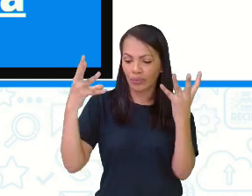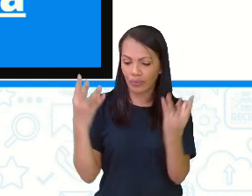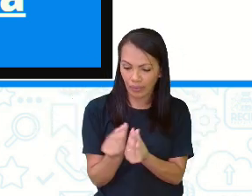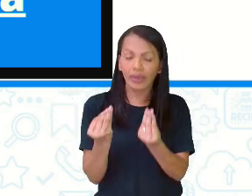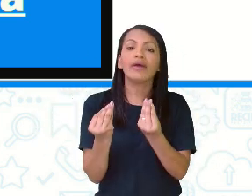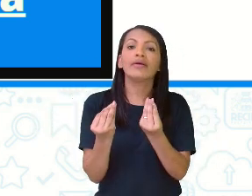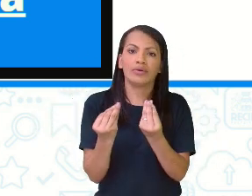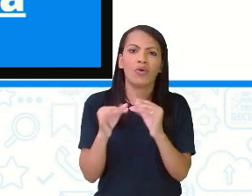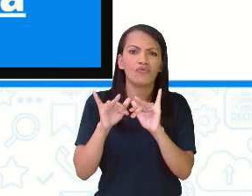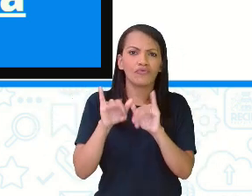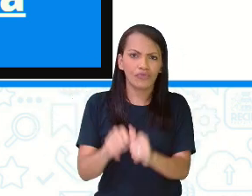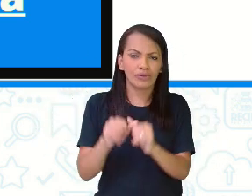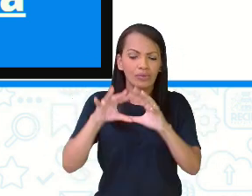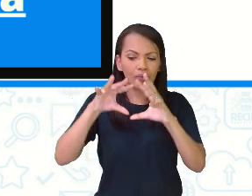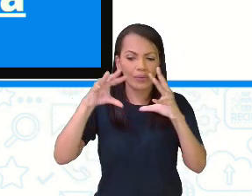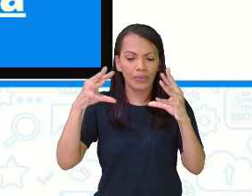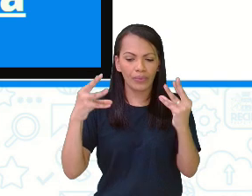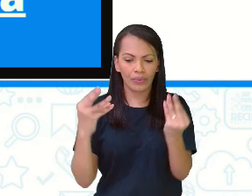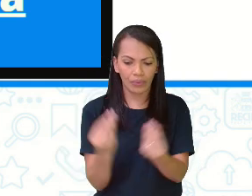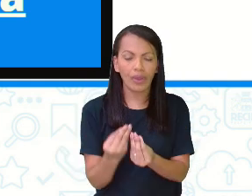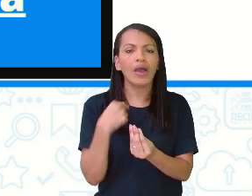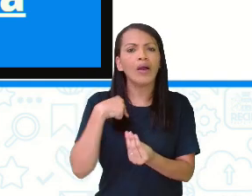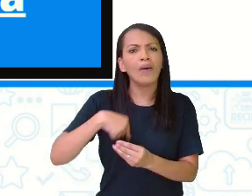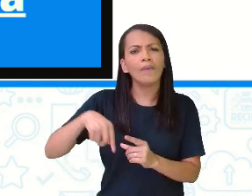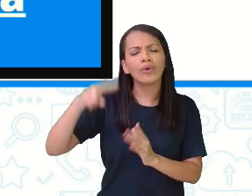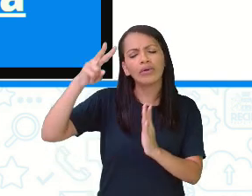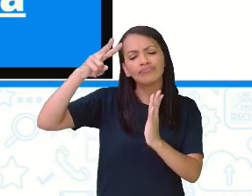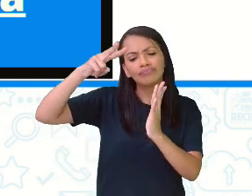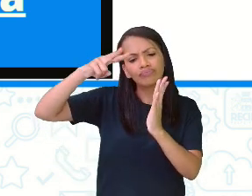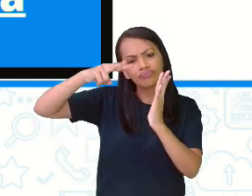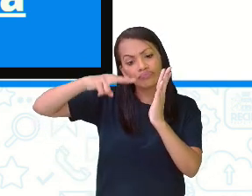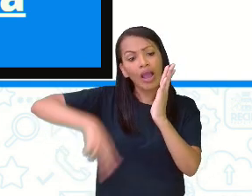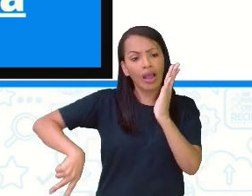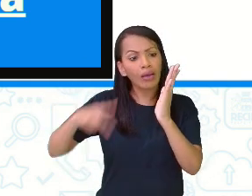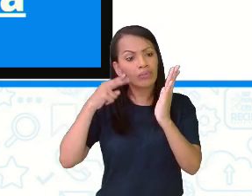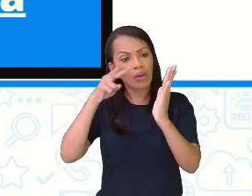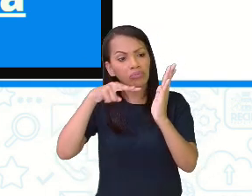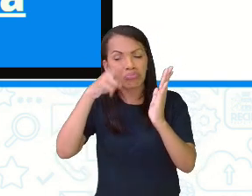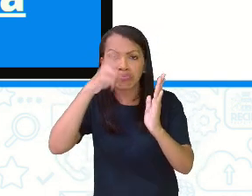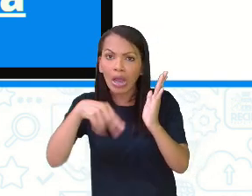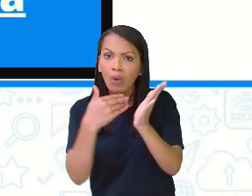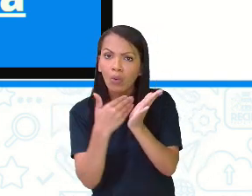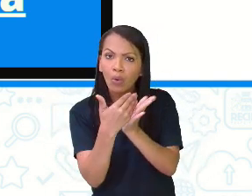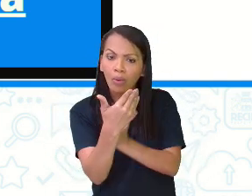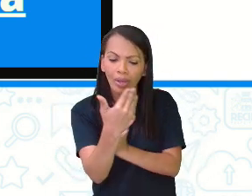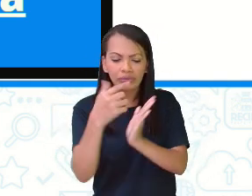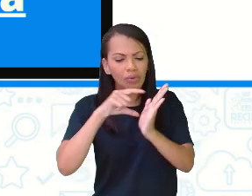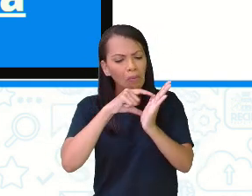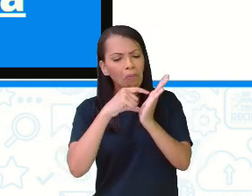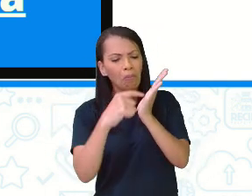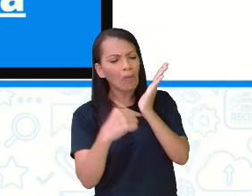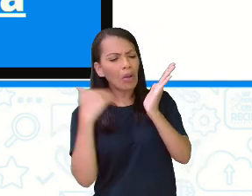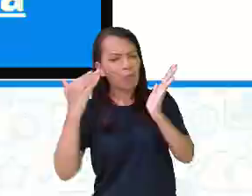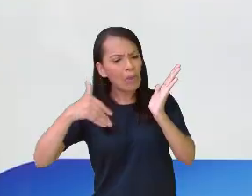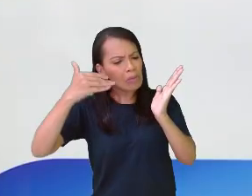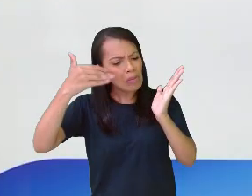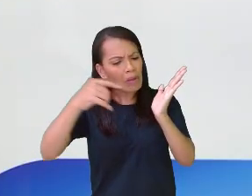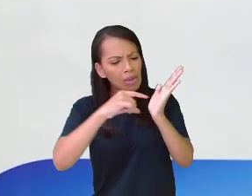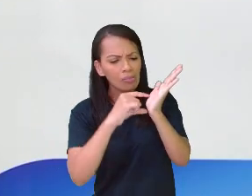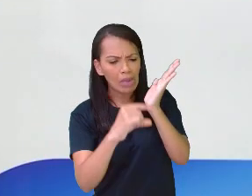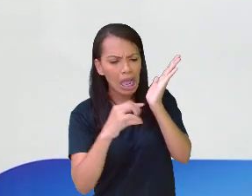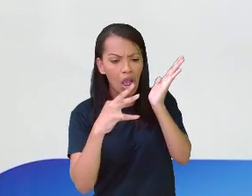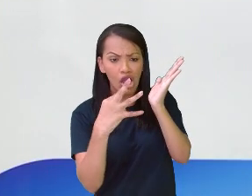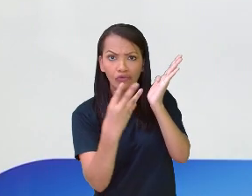possa se situar nesse tipo de texto. Senão, ele vai estar, por exemplo, assim,